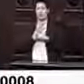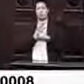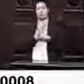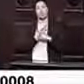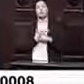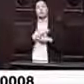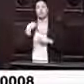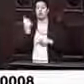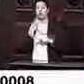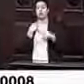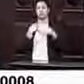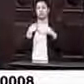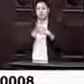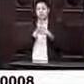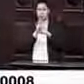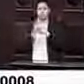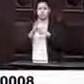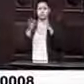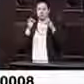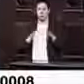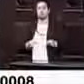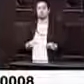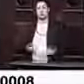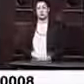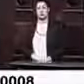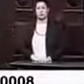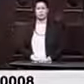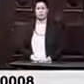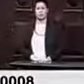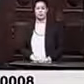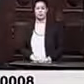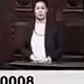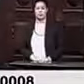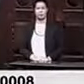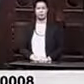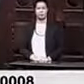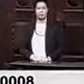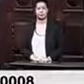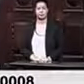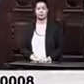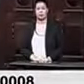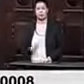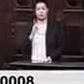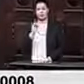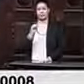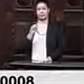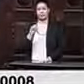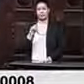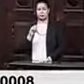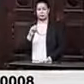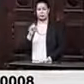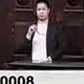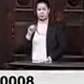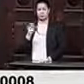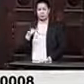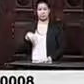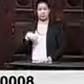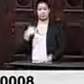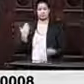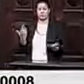o apoio ao serviço prestado da SEDAI à população do Rio de Janeiro. Obrigado, Paulo. Deputado Dionísio Lins, por favor. Professor, querido